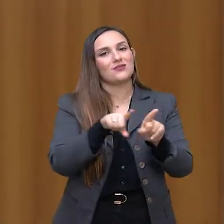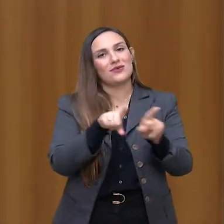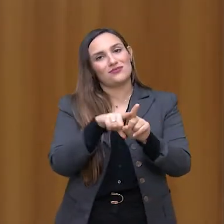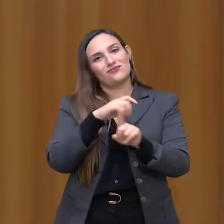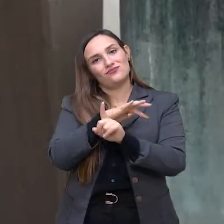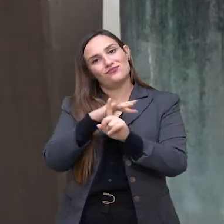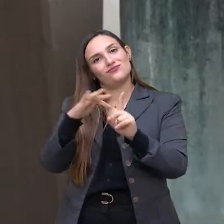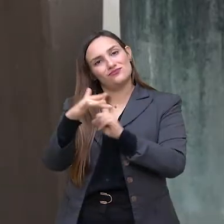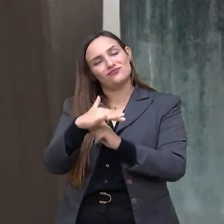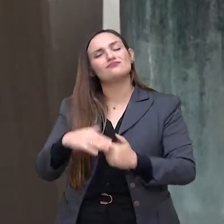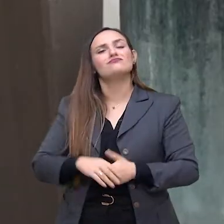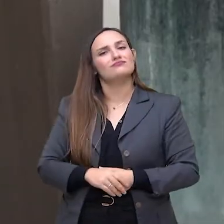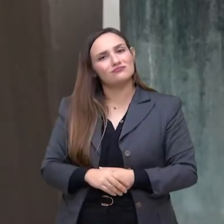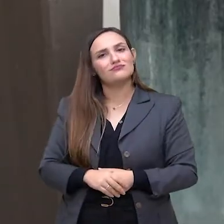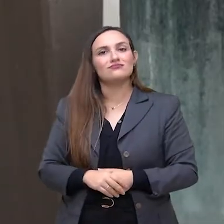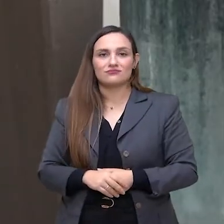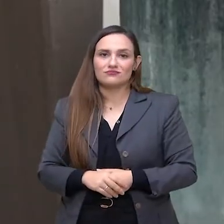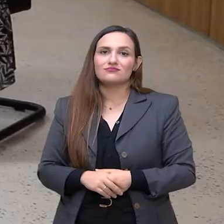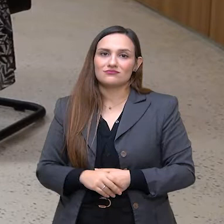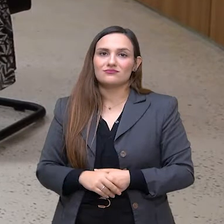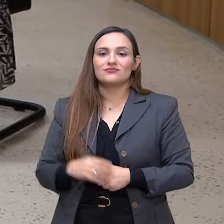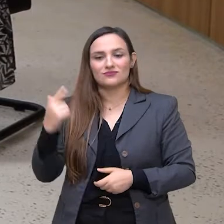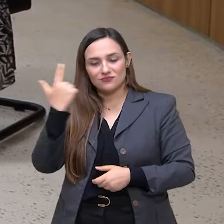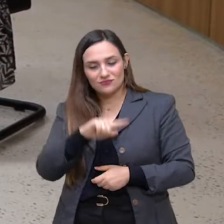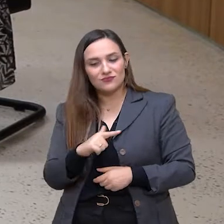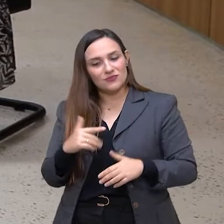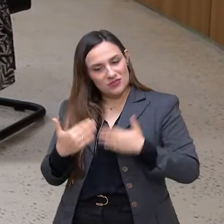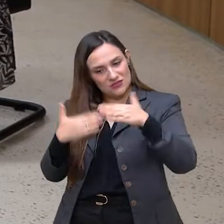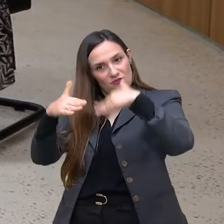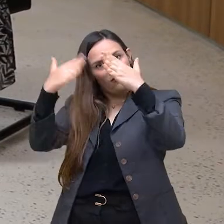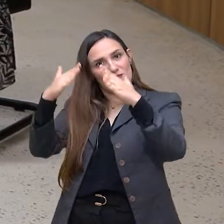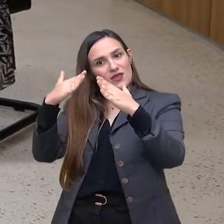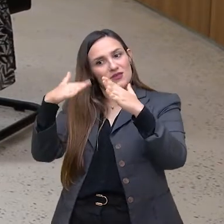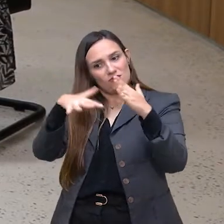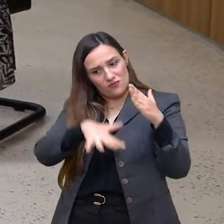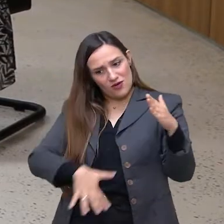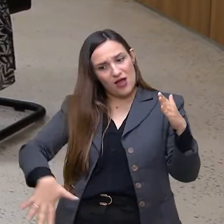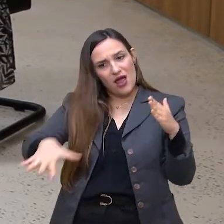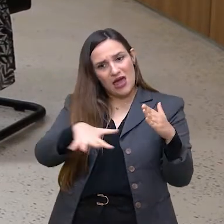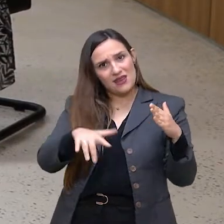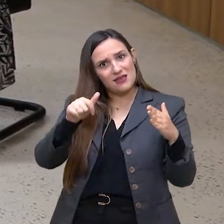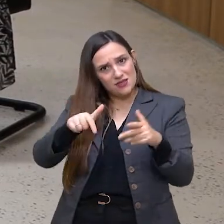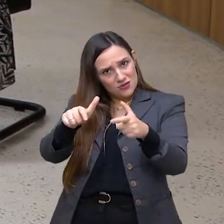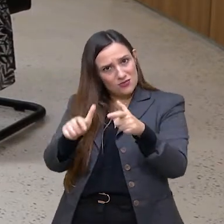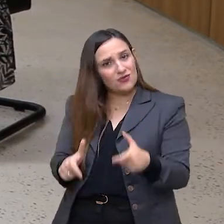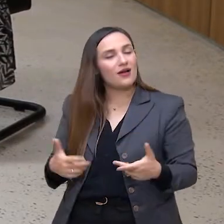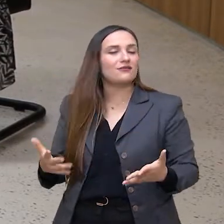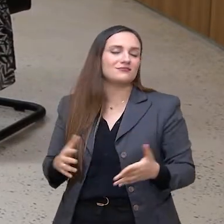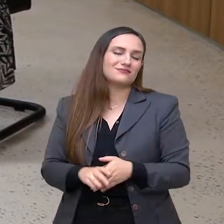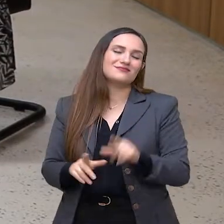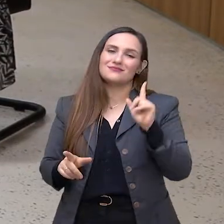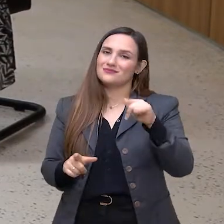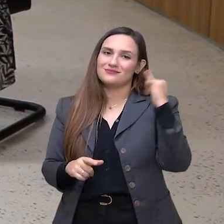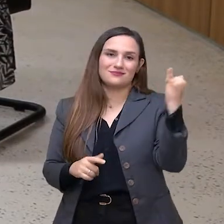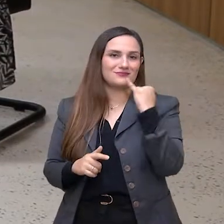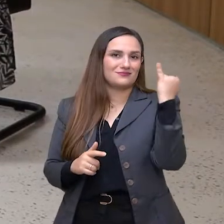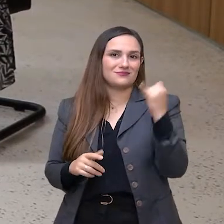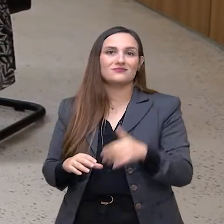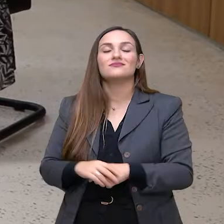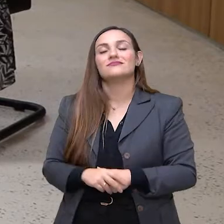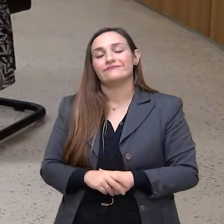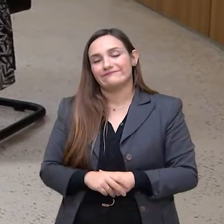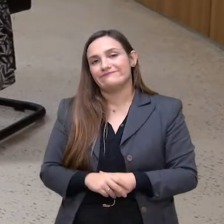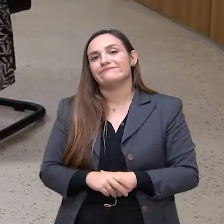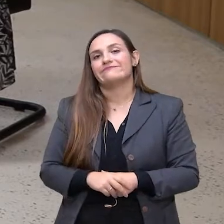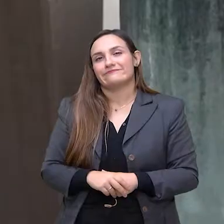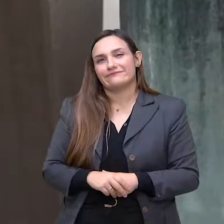ambiental. E promova o desenvolvimento regional e local, né? Que isso é o essencial para pensar sustentabilidade, quer dizer,